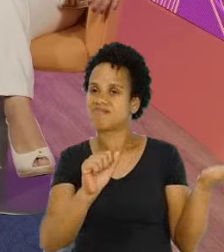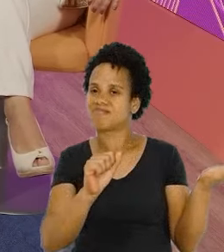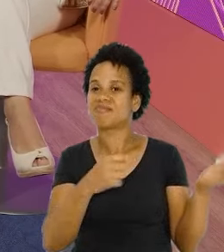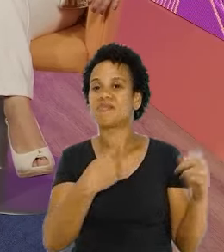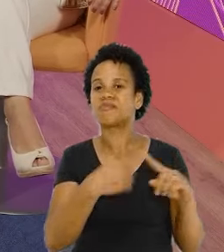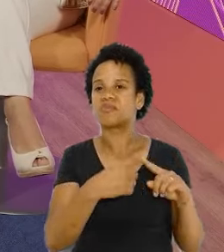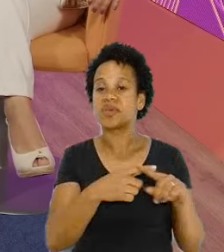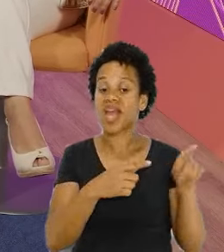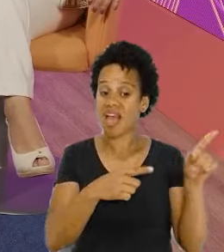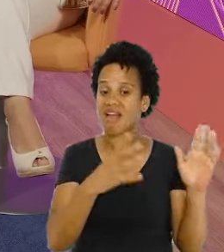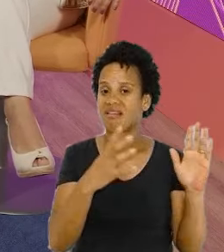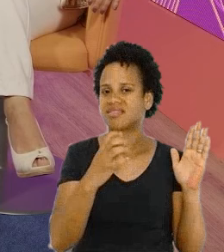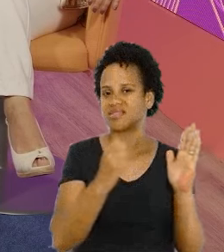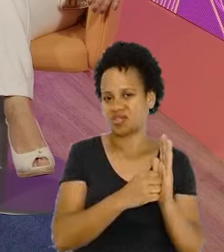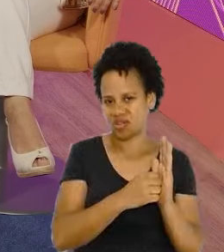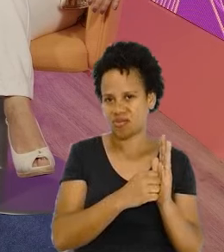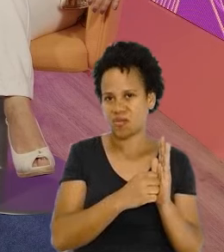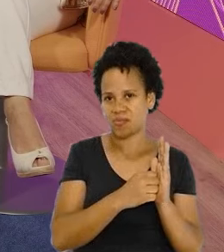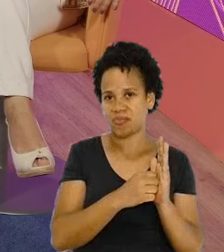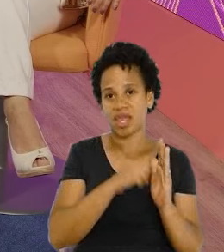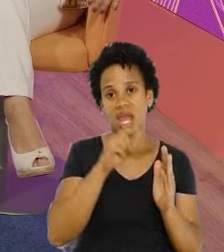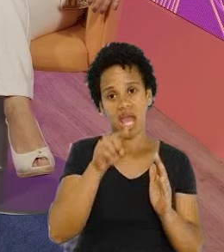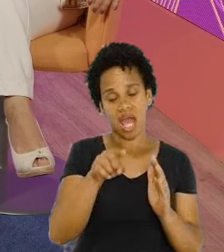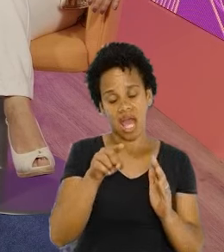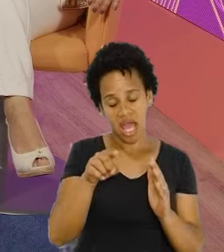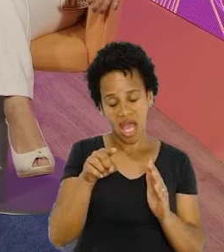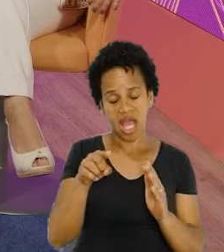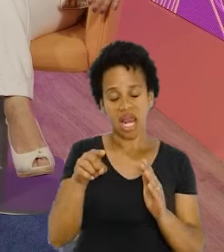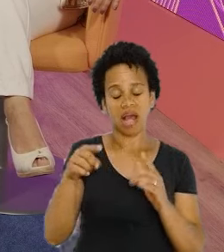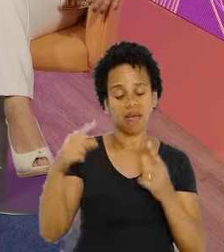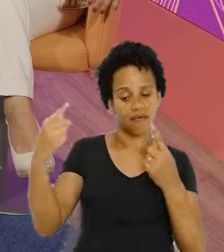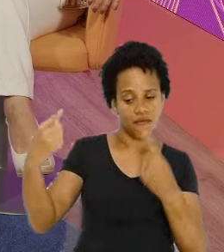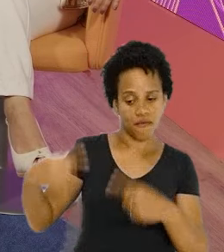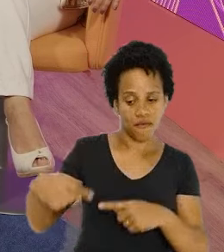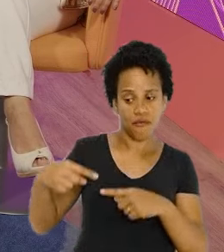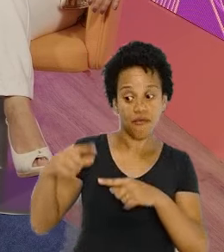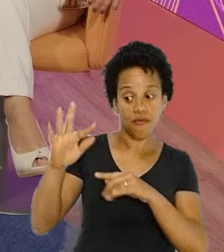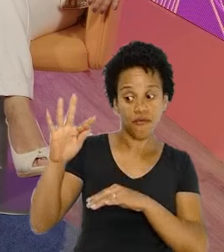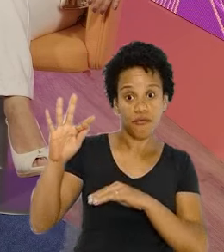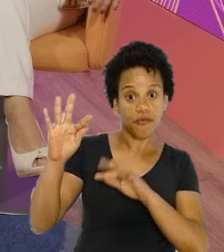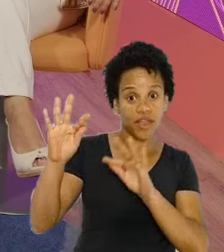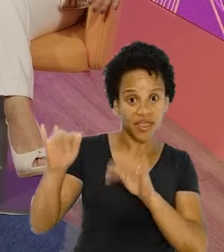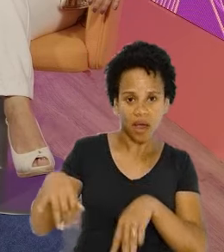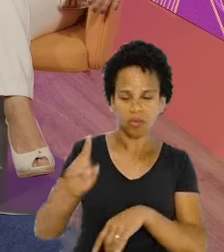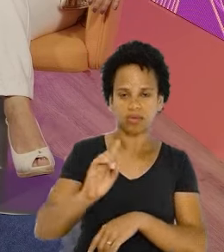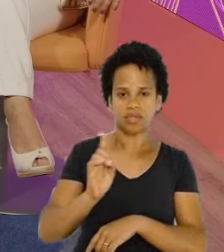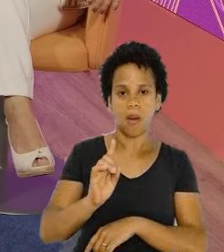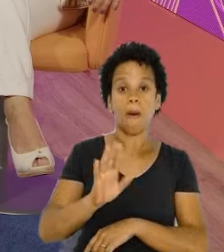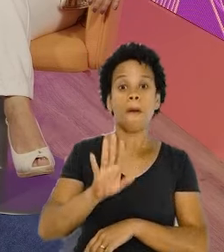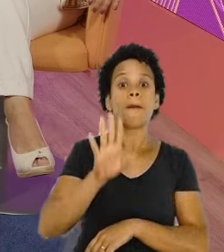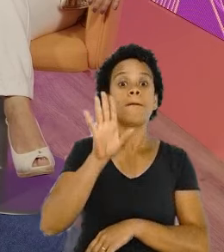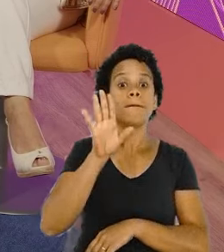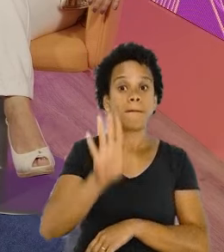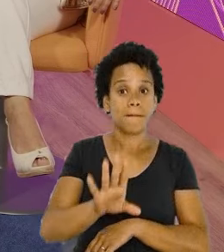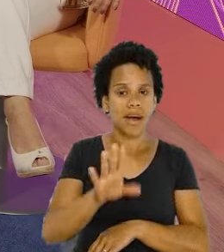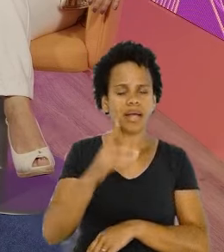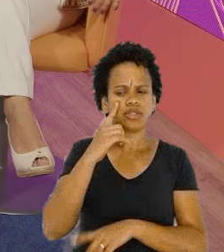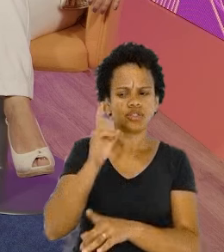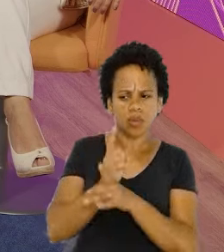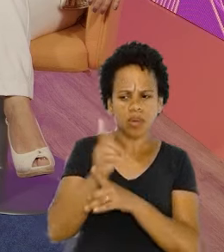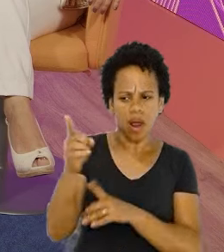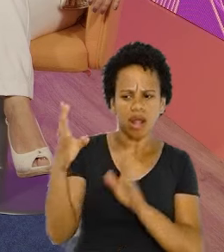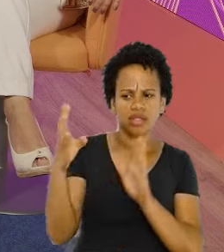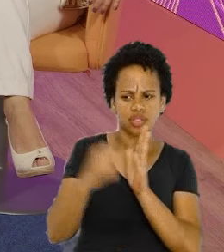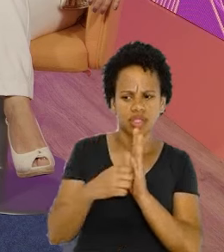foi uma das inscritas ela não foi finalista mas a gente quando descobriu você Jéssica entre as inscritas a gente